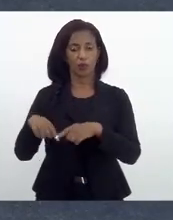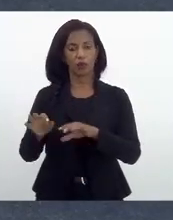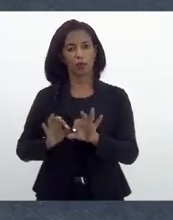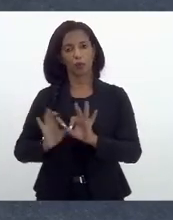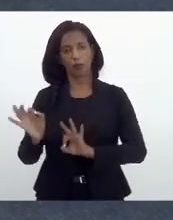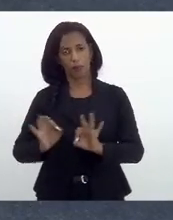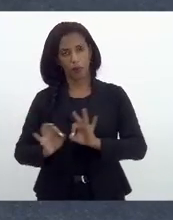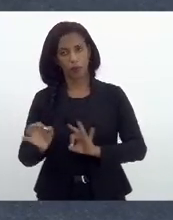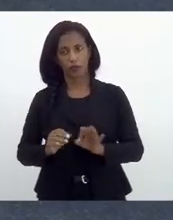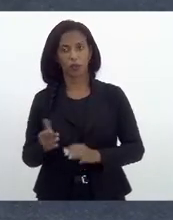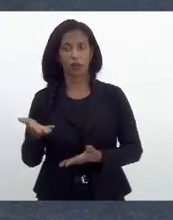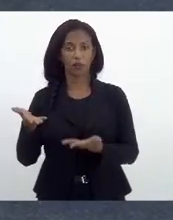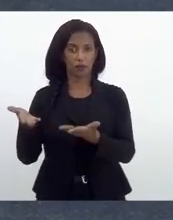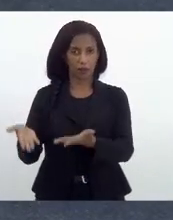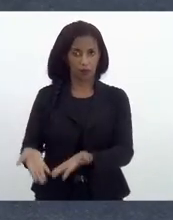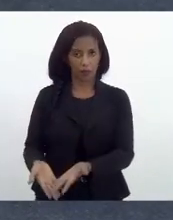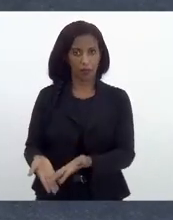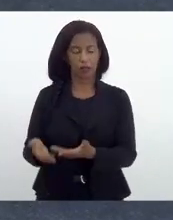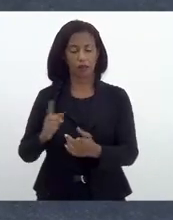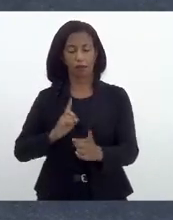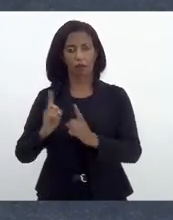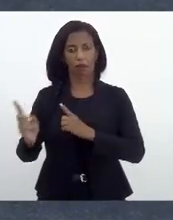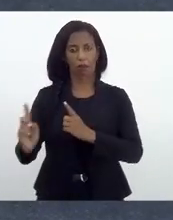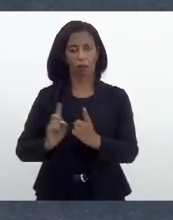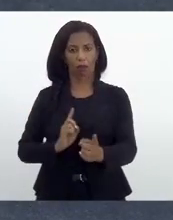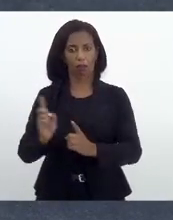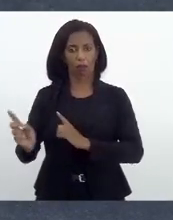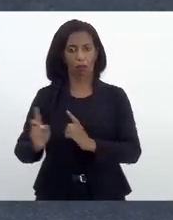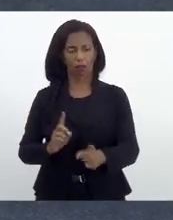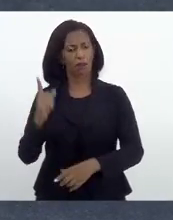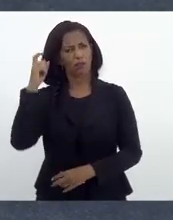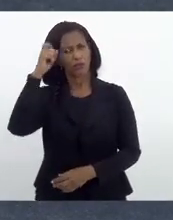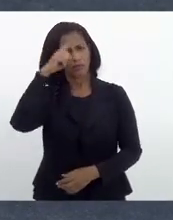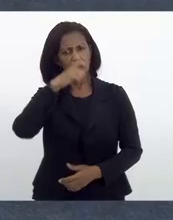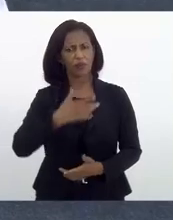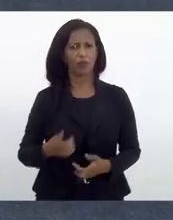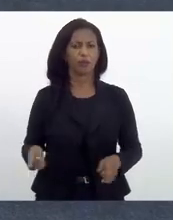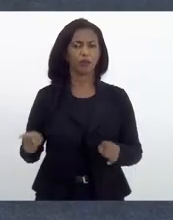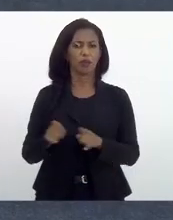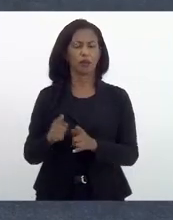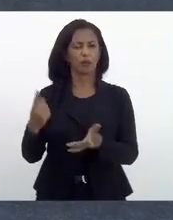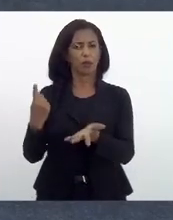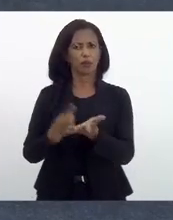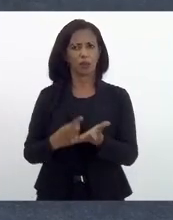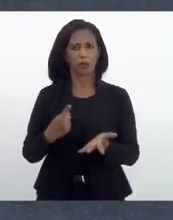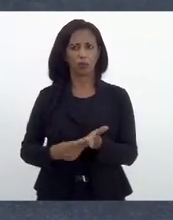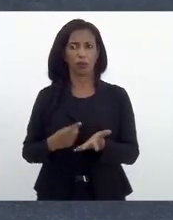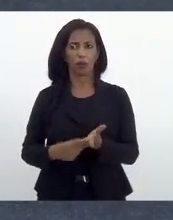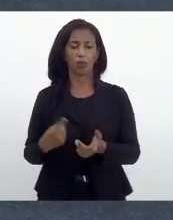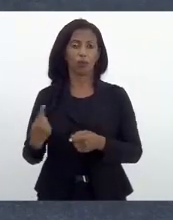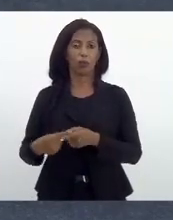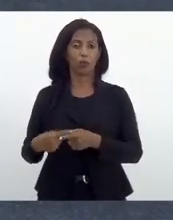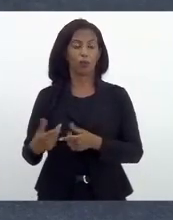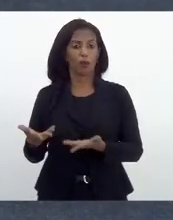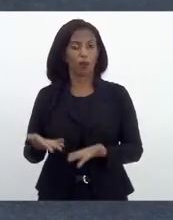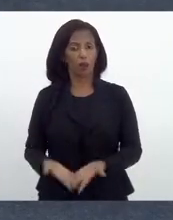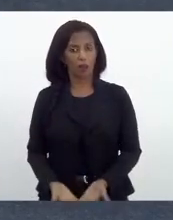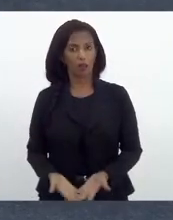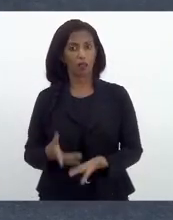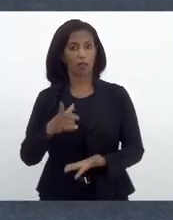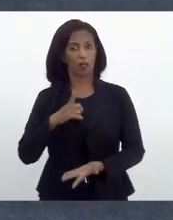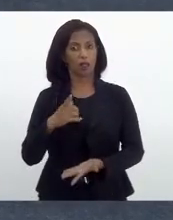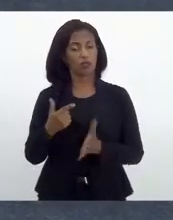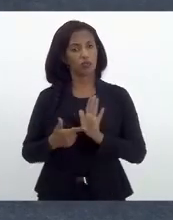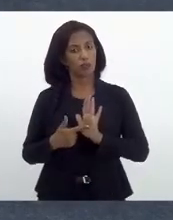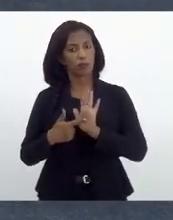projeto então essas indas e vindas dificulta inclusive nos acordos porque aqui a gente está